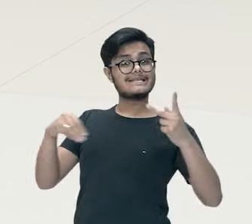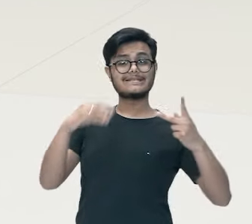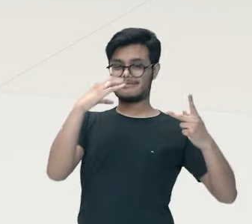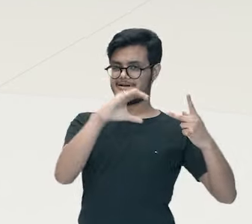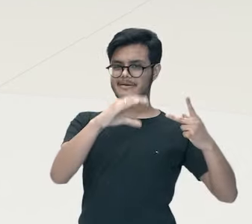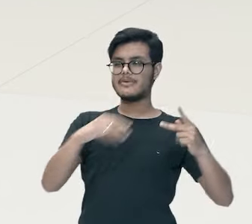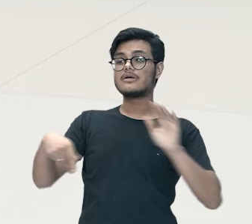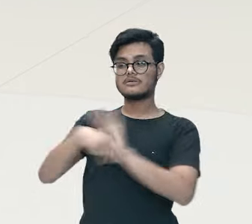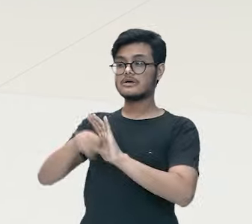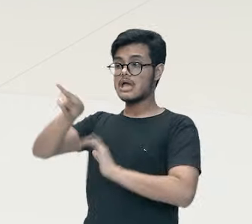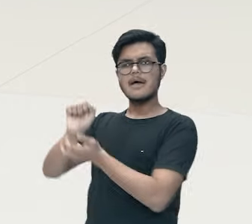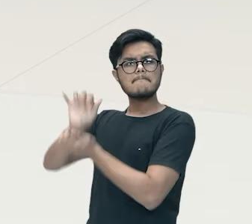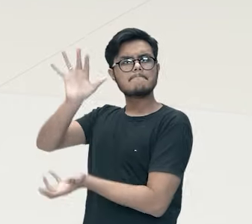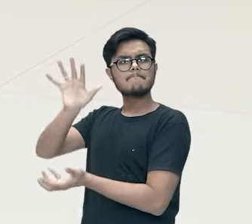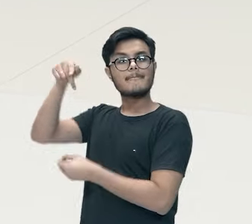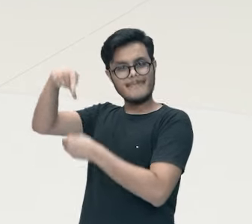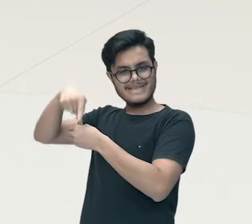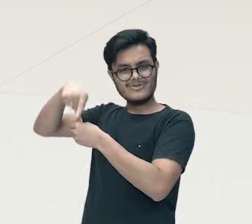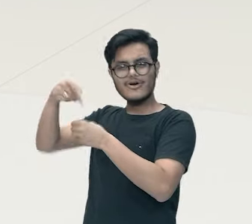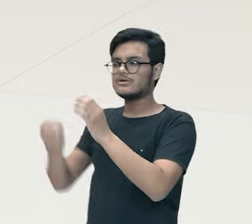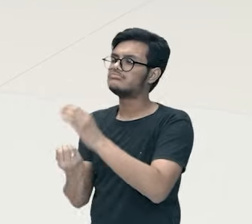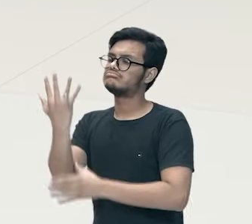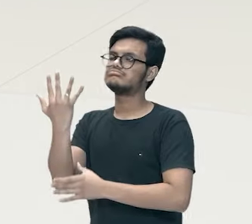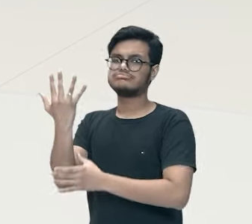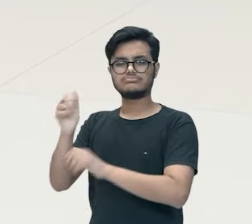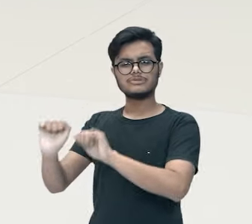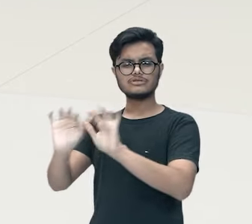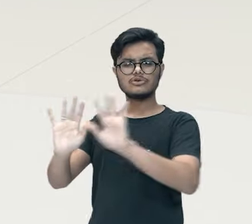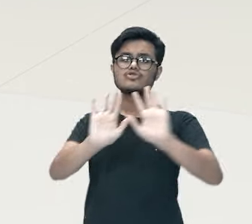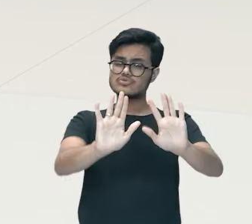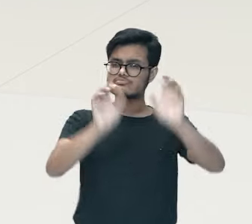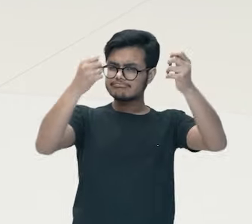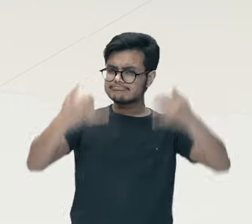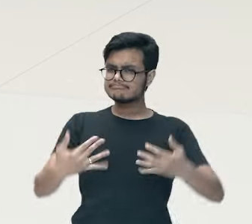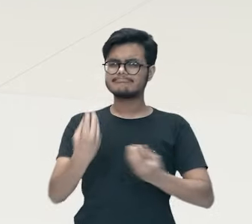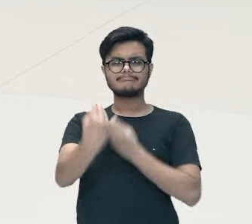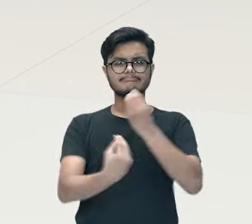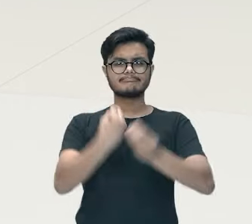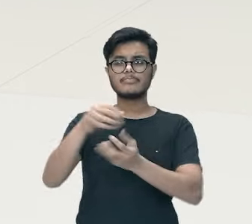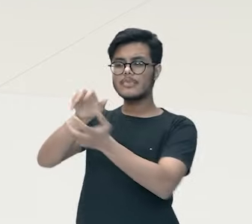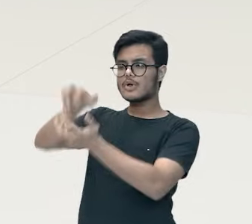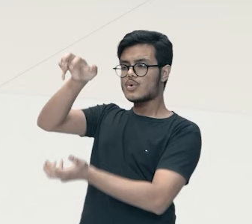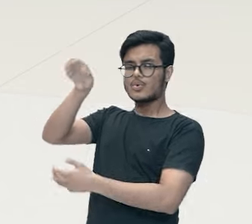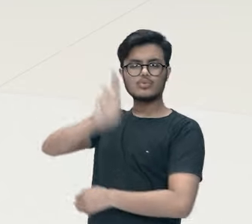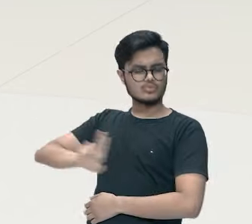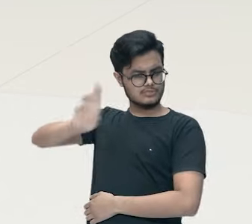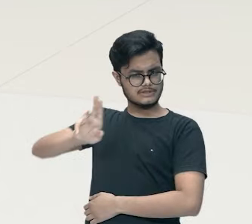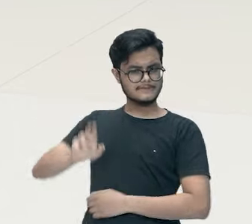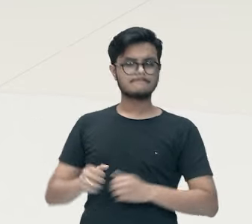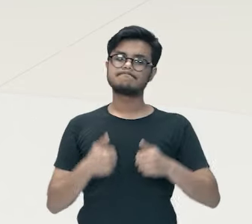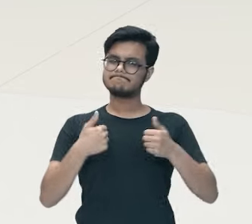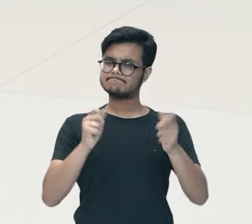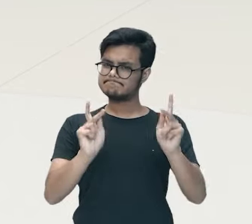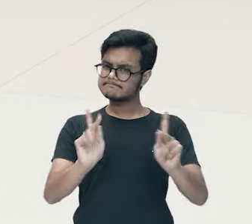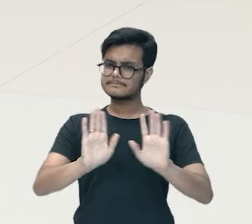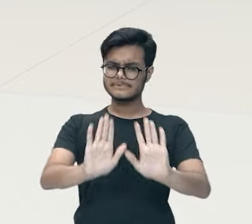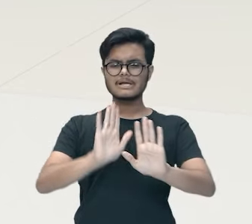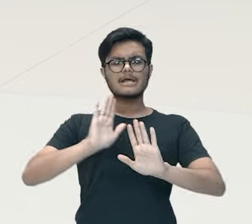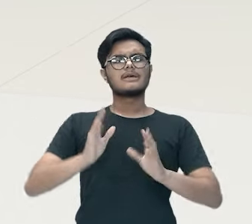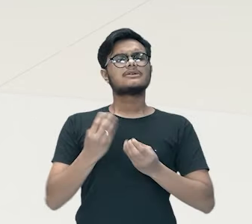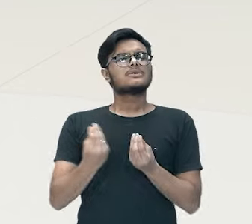do petróleo também, né? A gente vai já ver uma animação que vai explicar como que se dá esse processo, né? É um processo